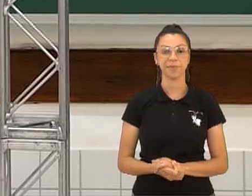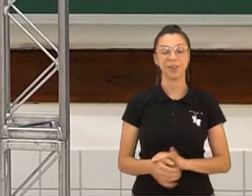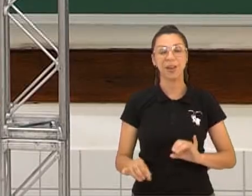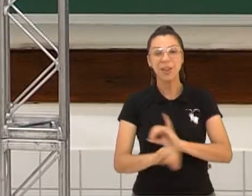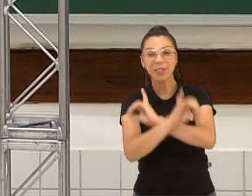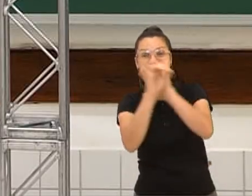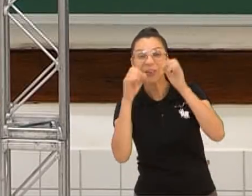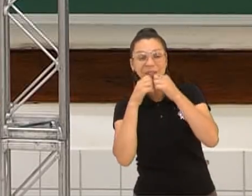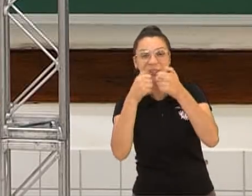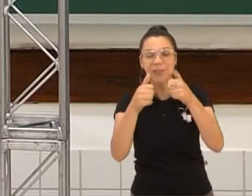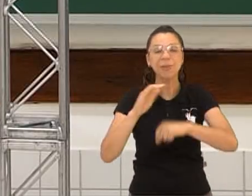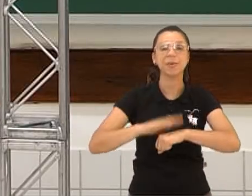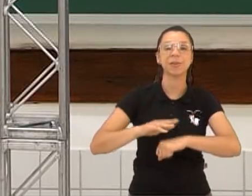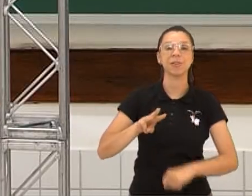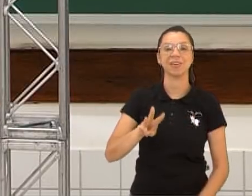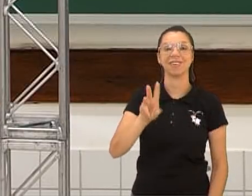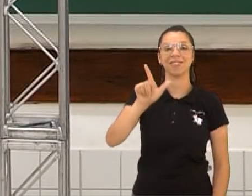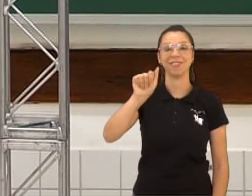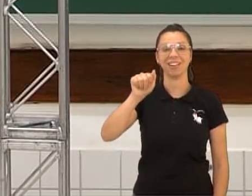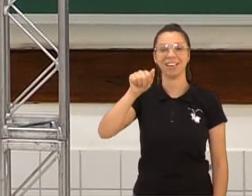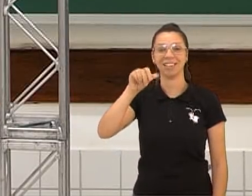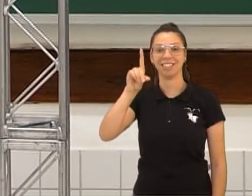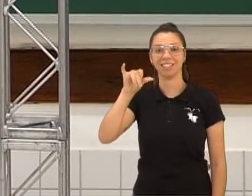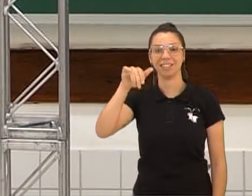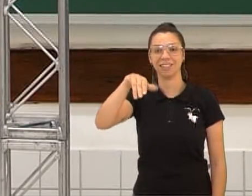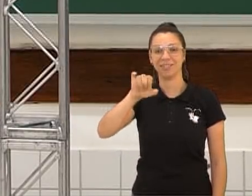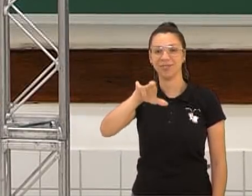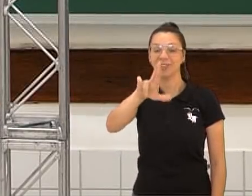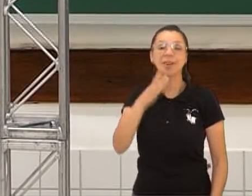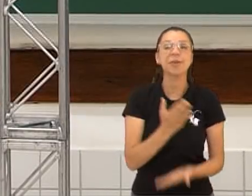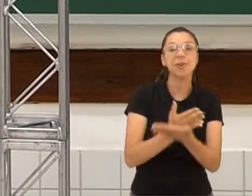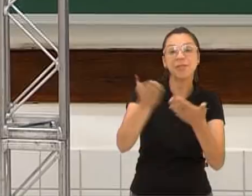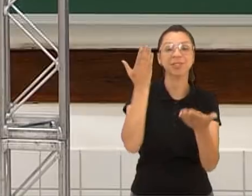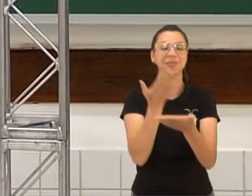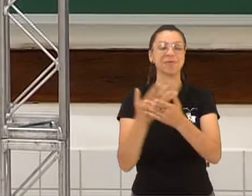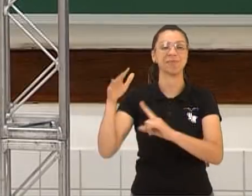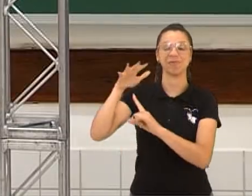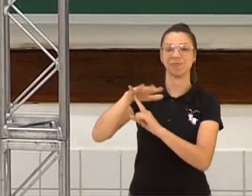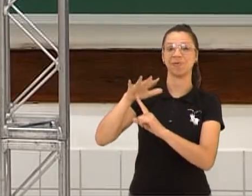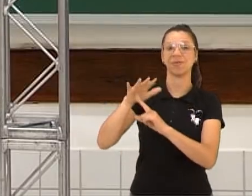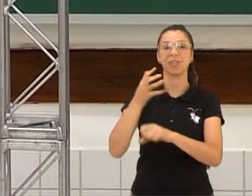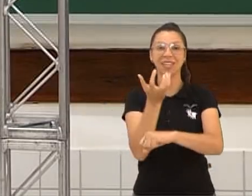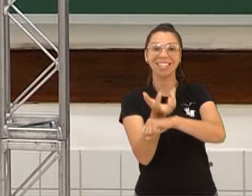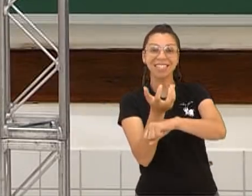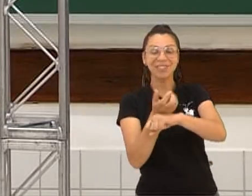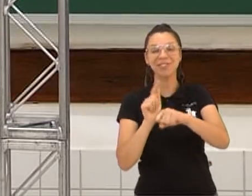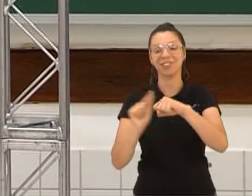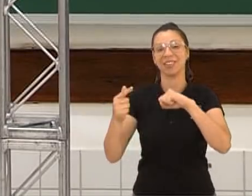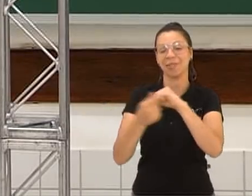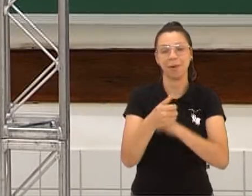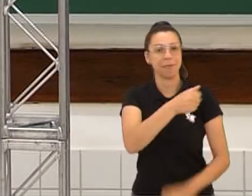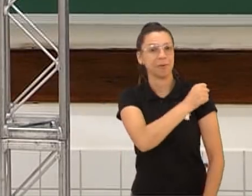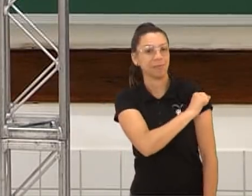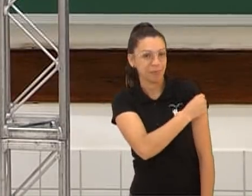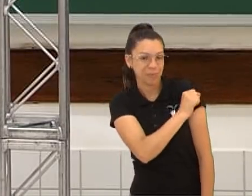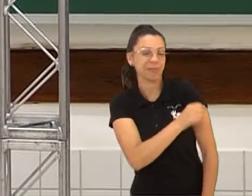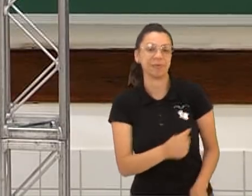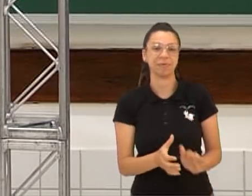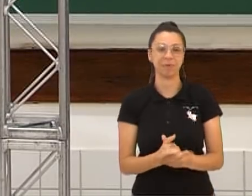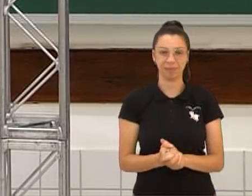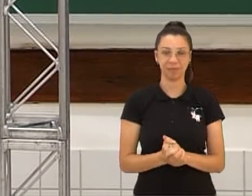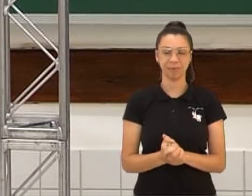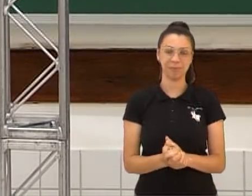Salve, salve galera! Professor Vladimir na área com mais uma aula Paraná de Geografia para você do 8º ano do ensino